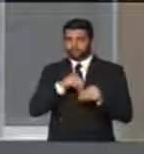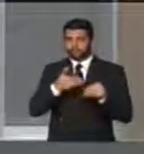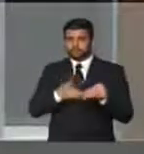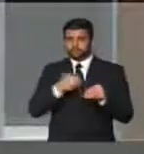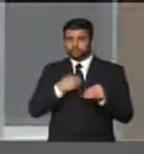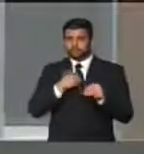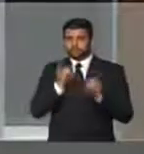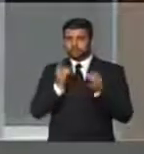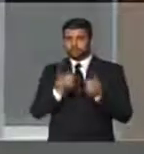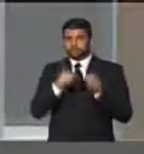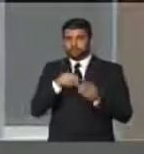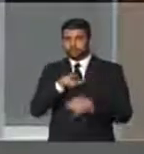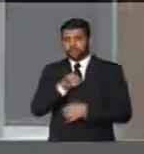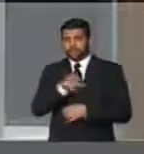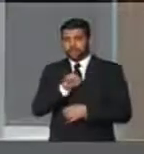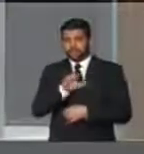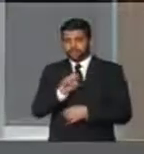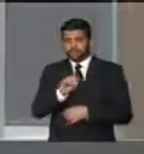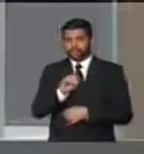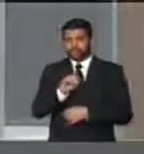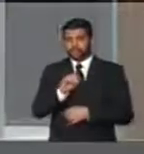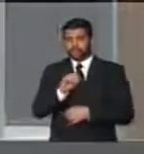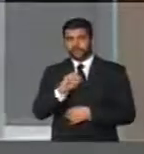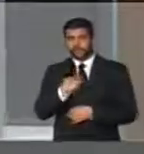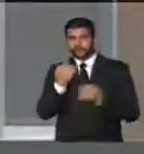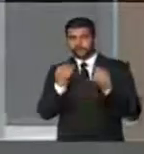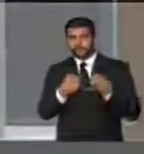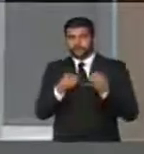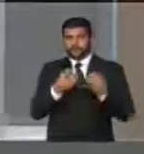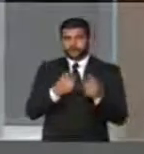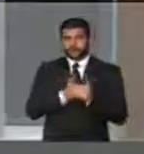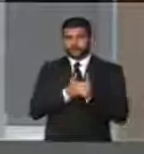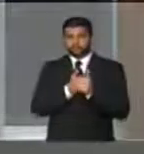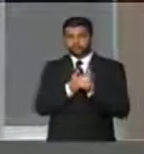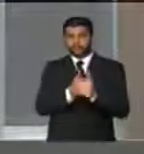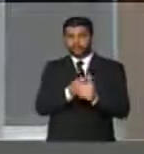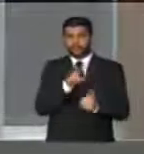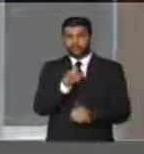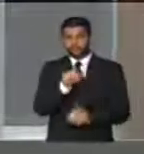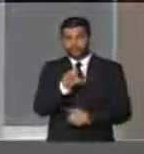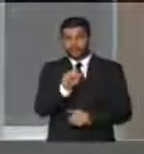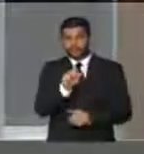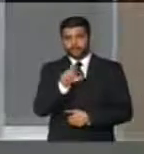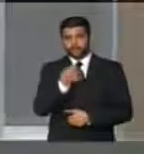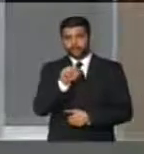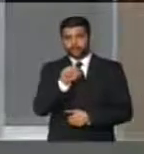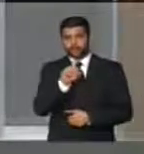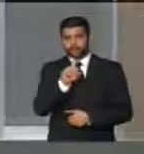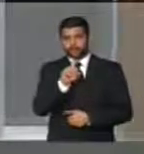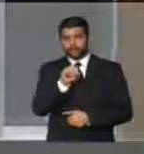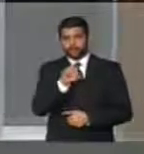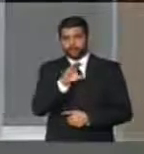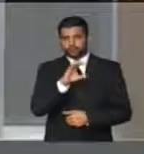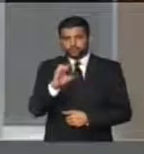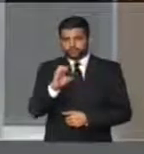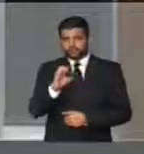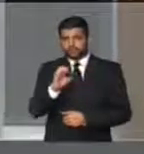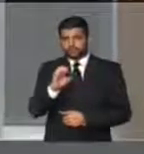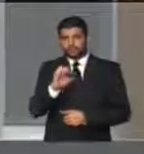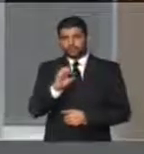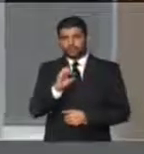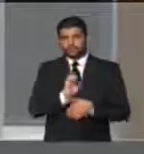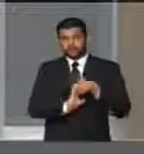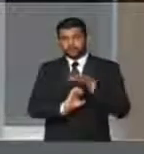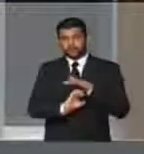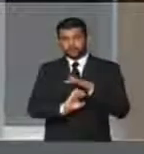da exportação de minérios e da venda da Companhia Vale do Rio Doce, que era